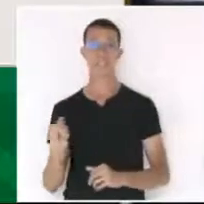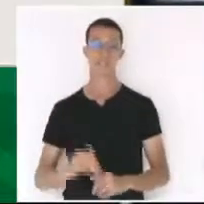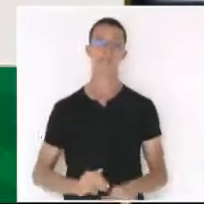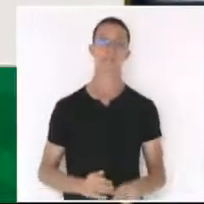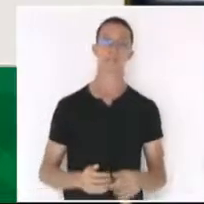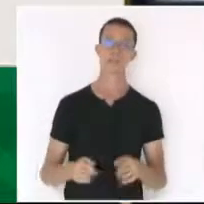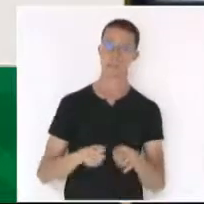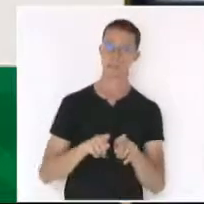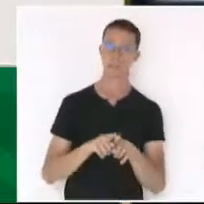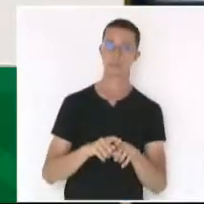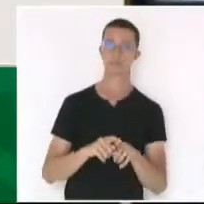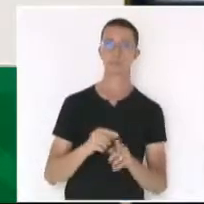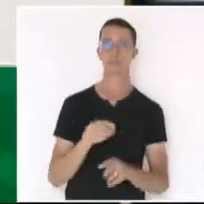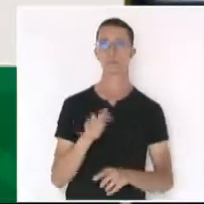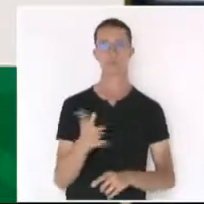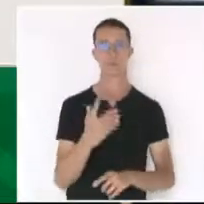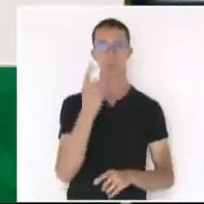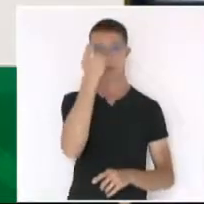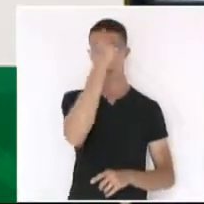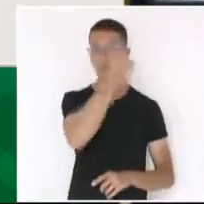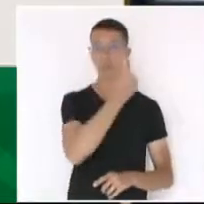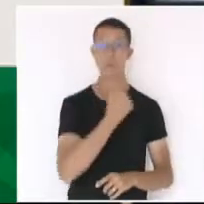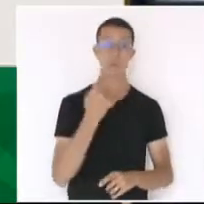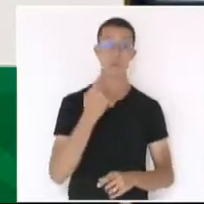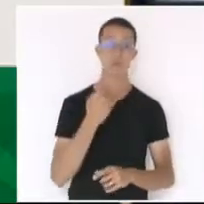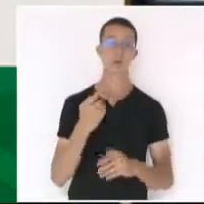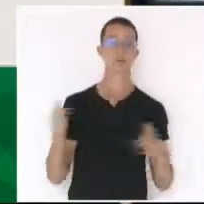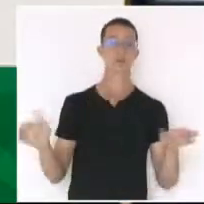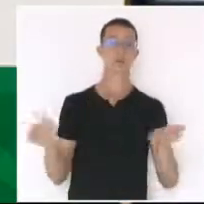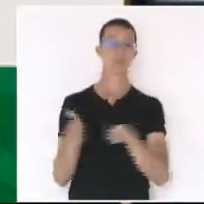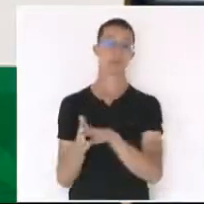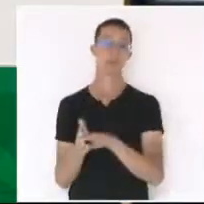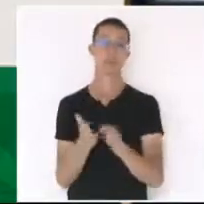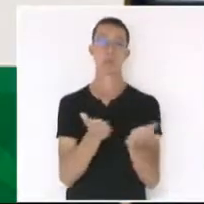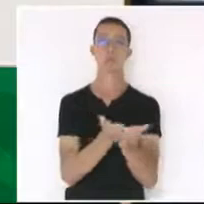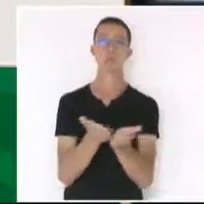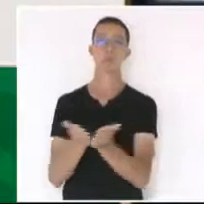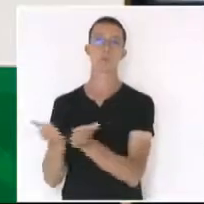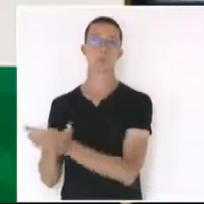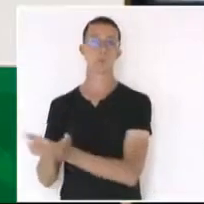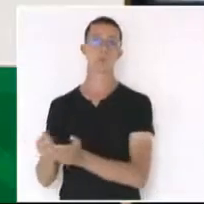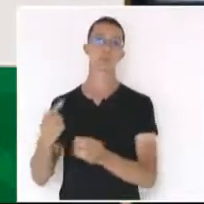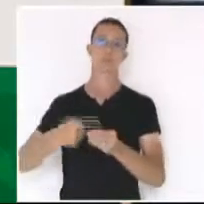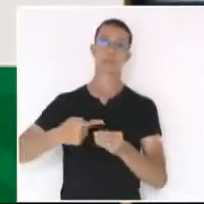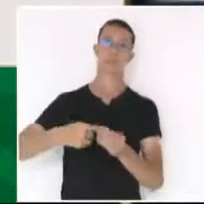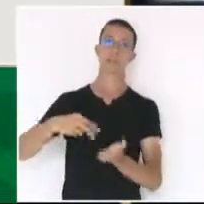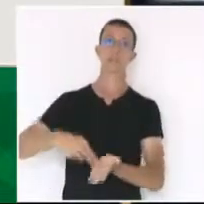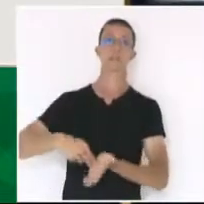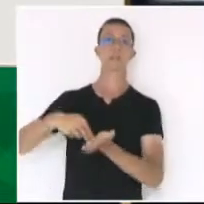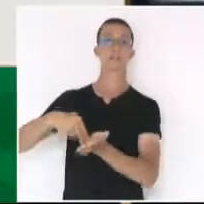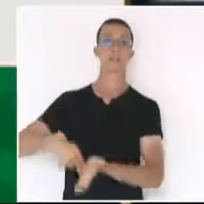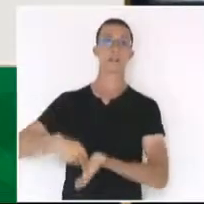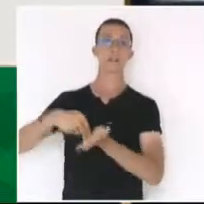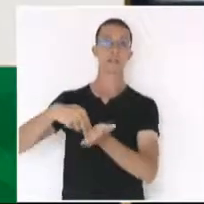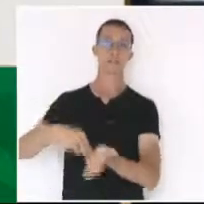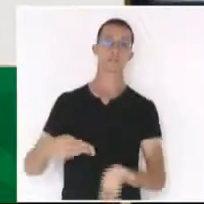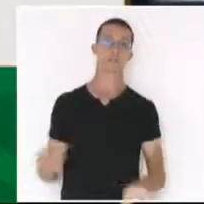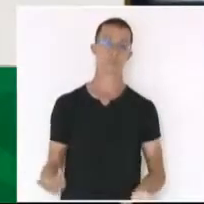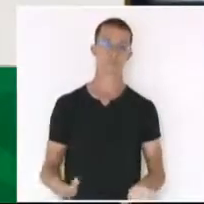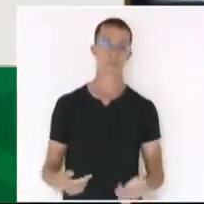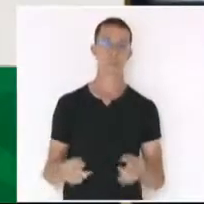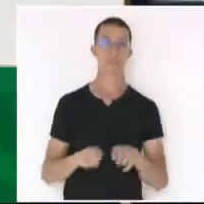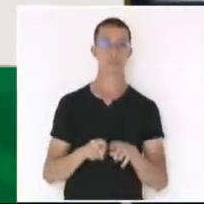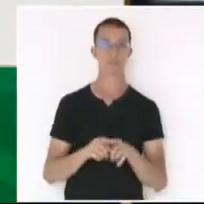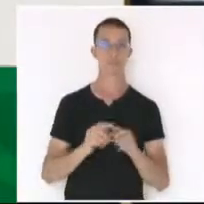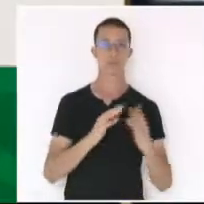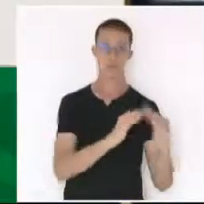aeroporto de Navegantes nós vamos lá vamos aproximar os municípios de Botuverá Guabiruba Brusque